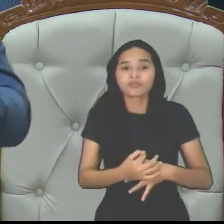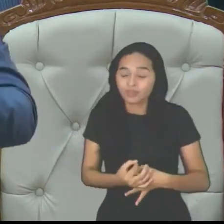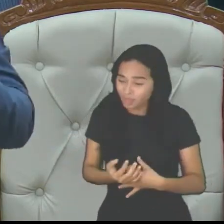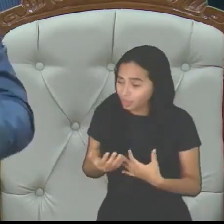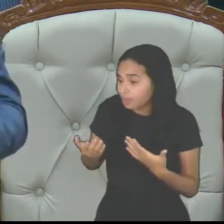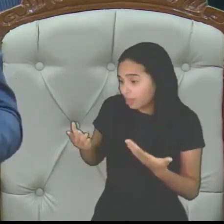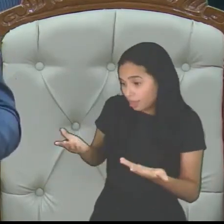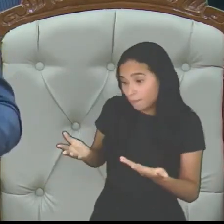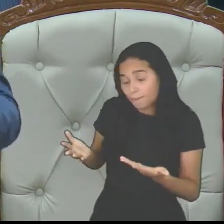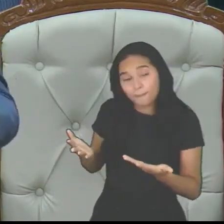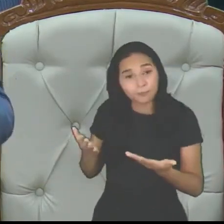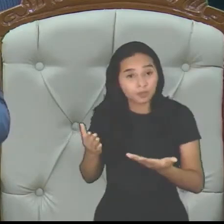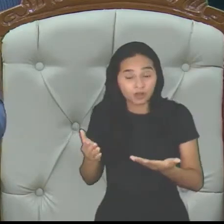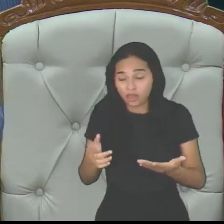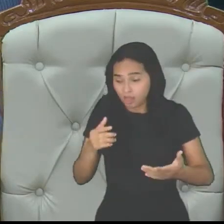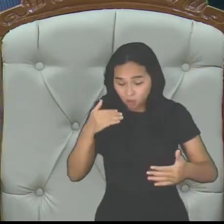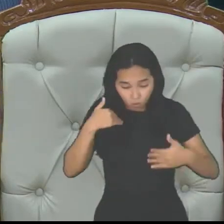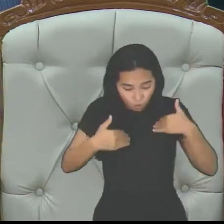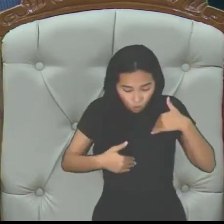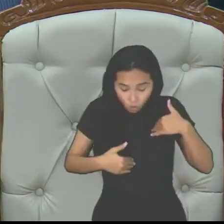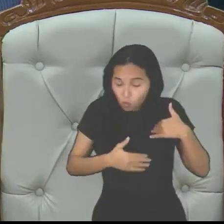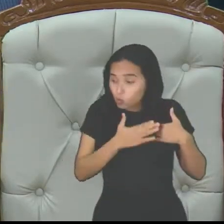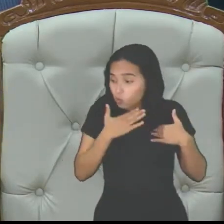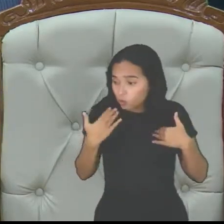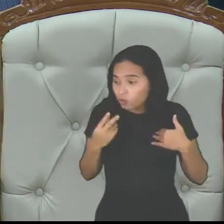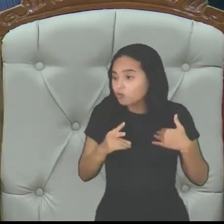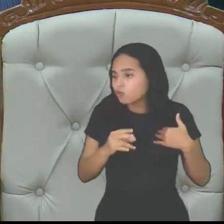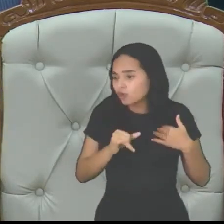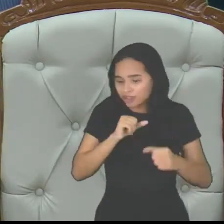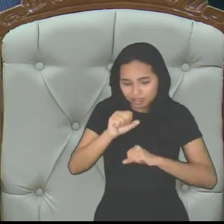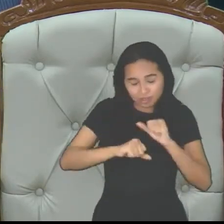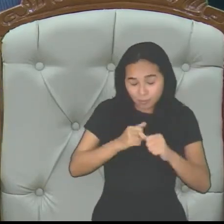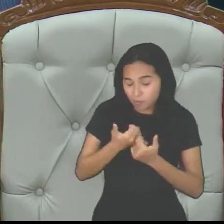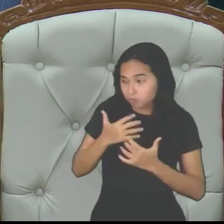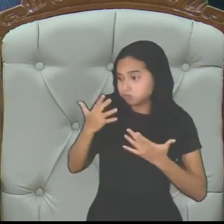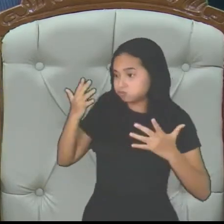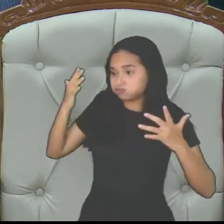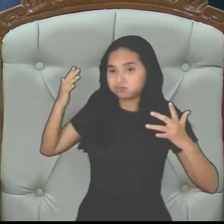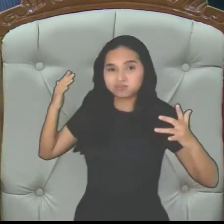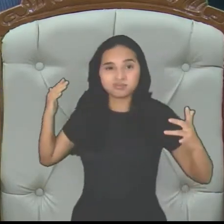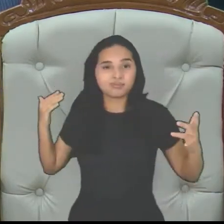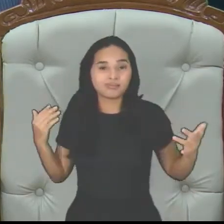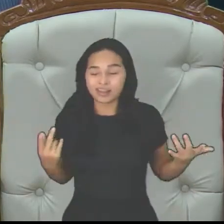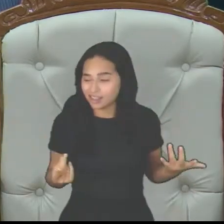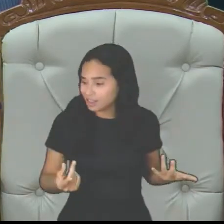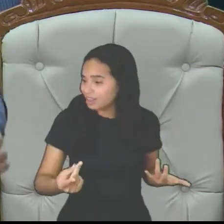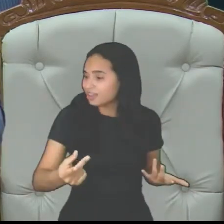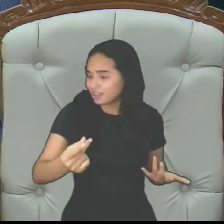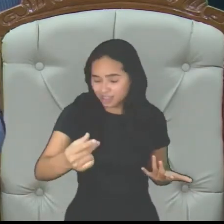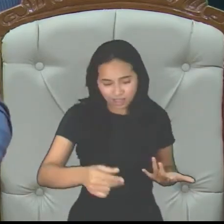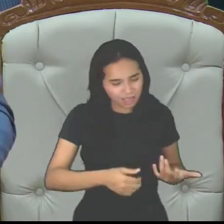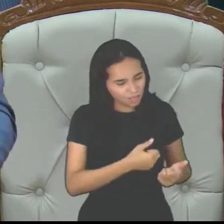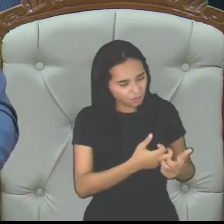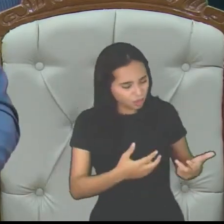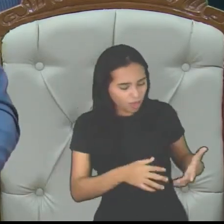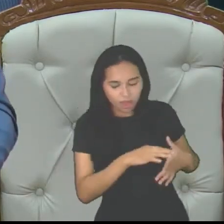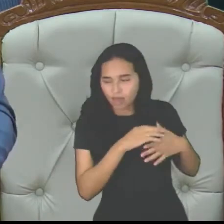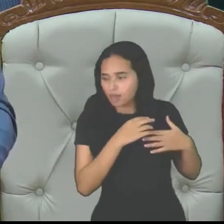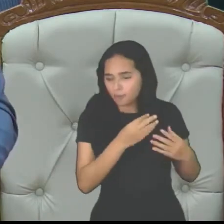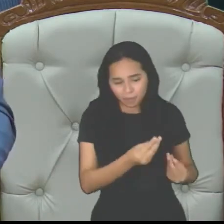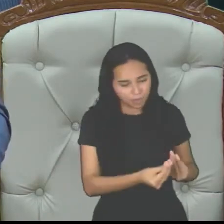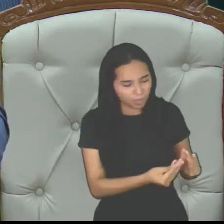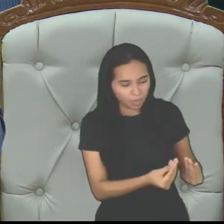é mortal vai se revestir de imortalidade, isto que se corrompe vai se revestir